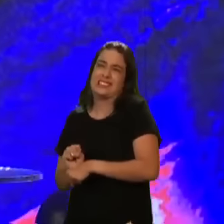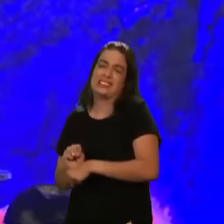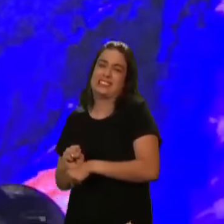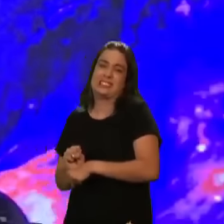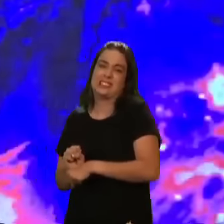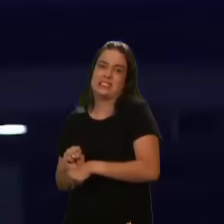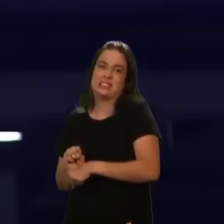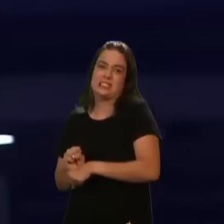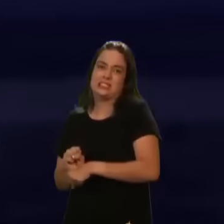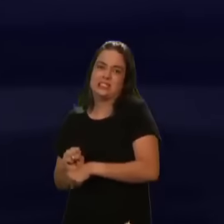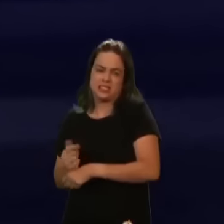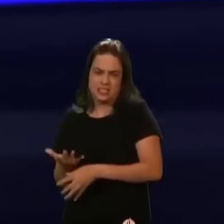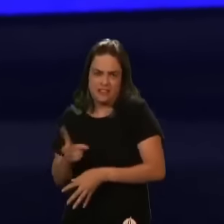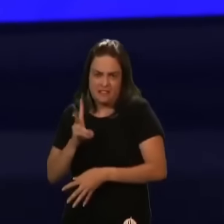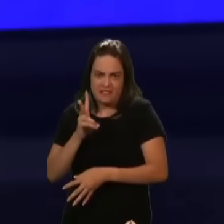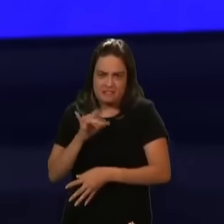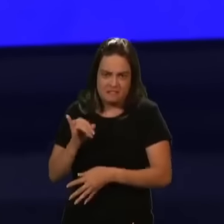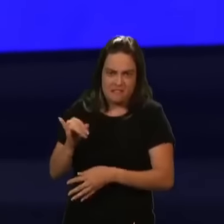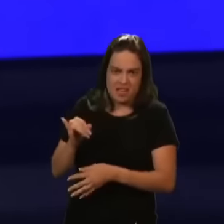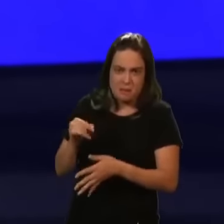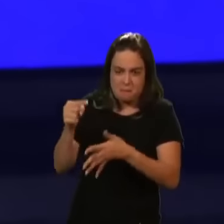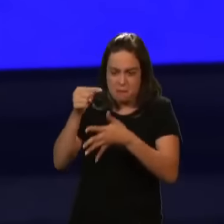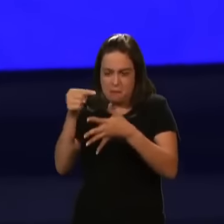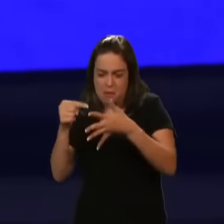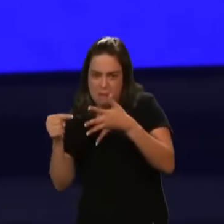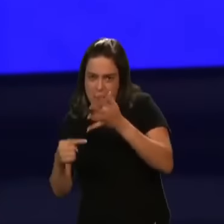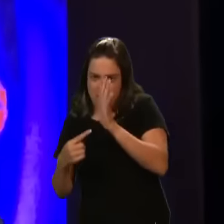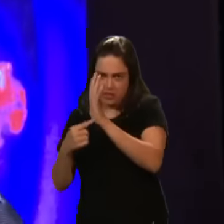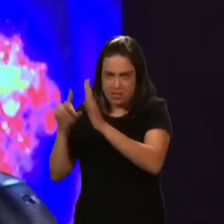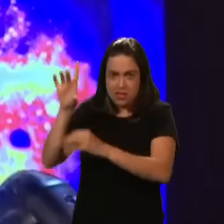Você vai colocar condições para o Senhor?